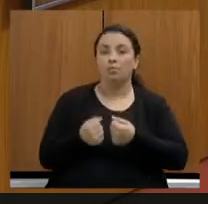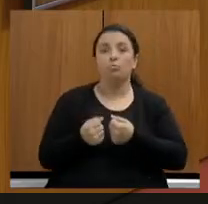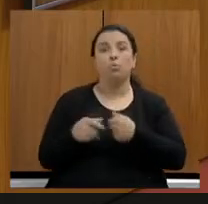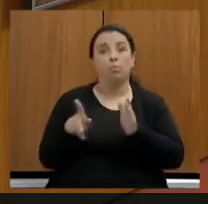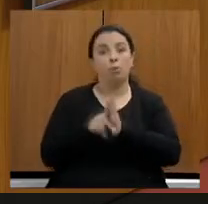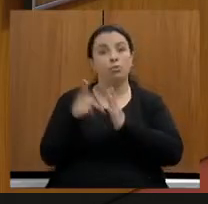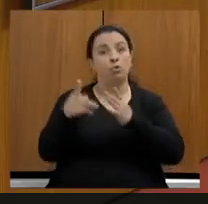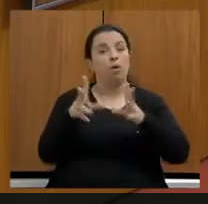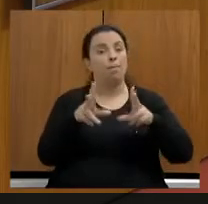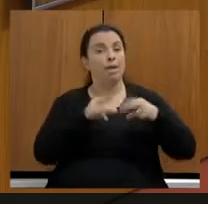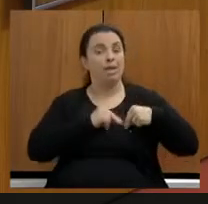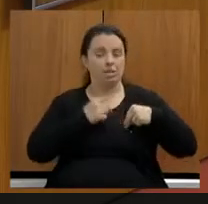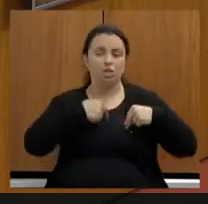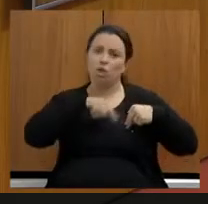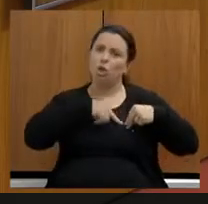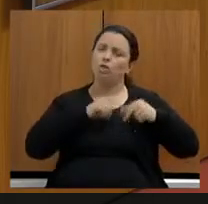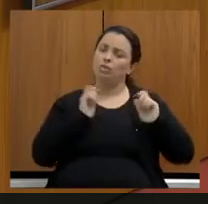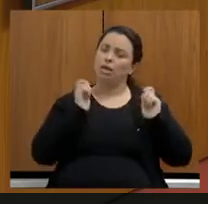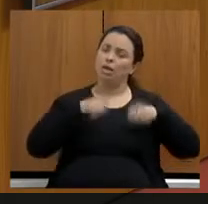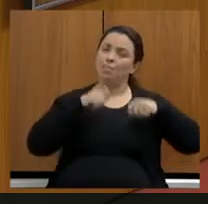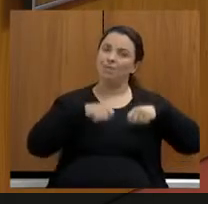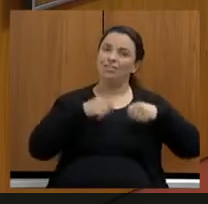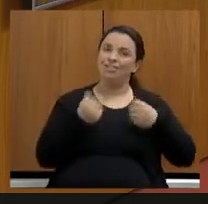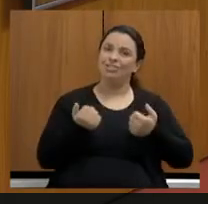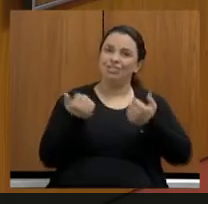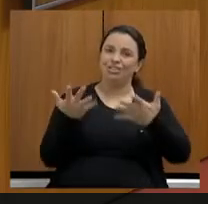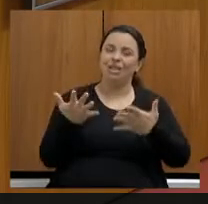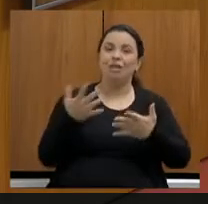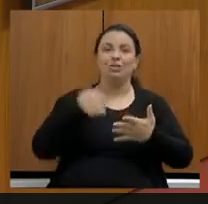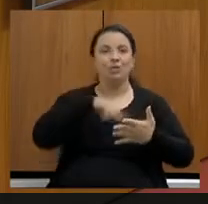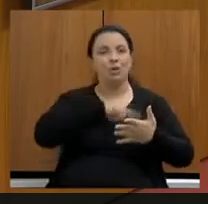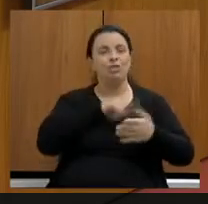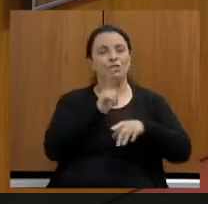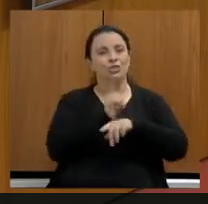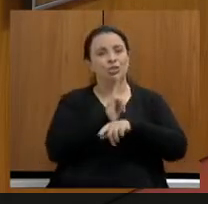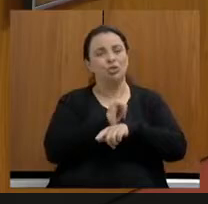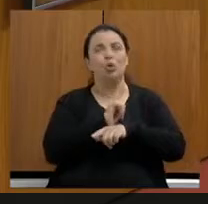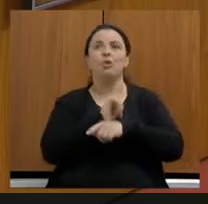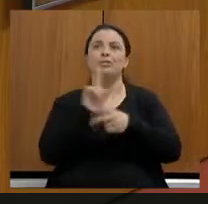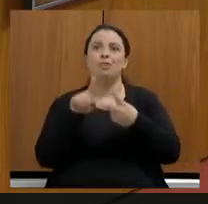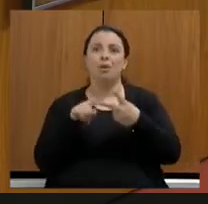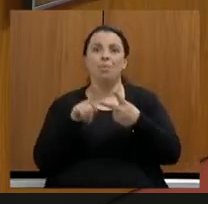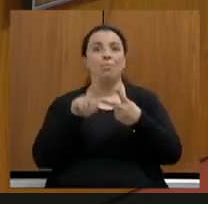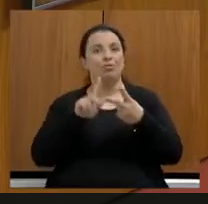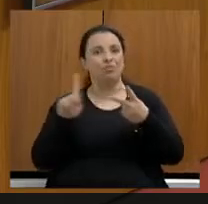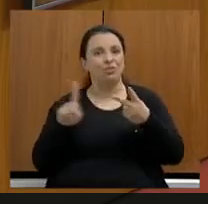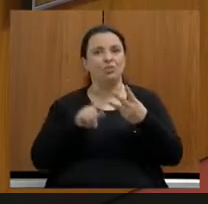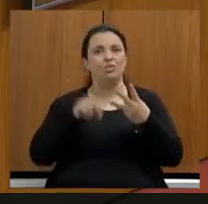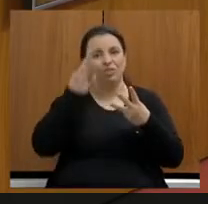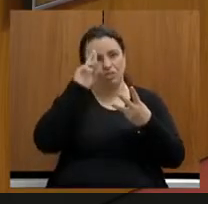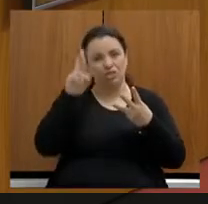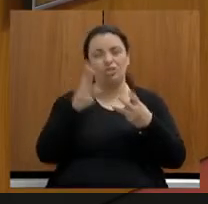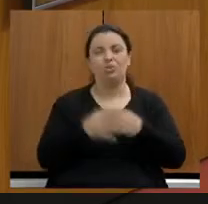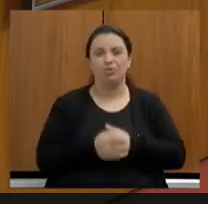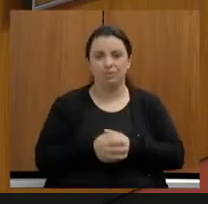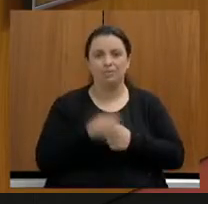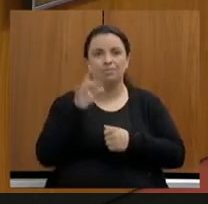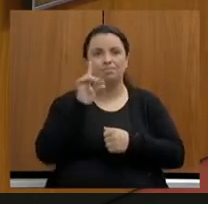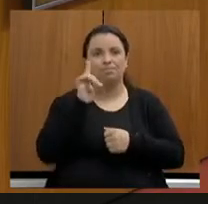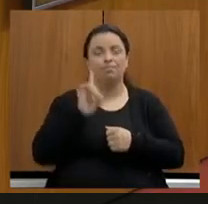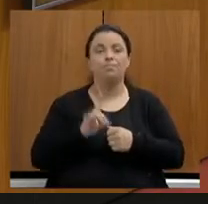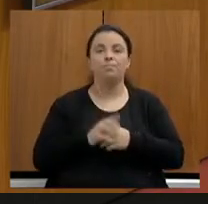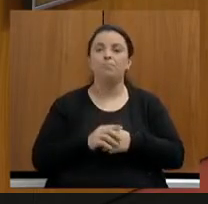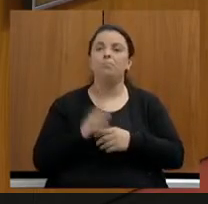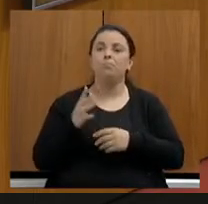para fazer nós gestores professores e diretores de escola muito obrigada a as considerações